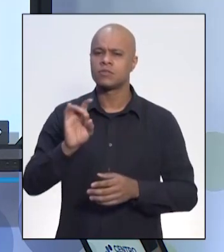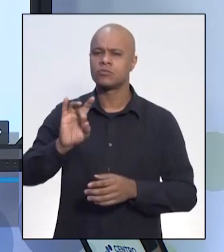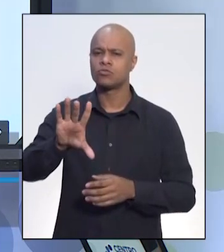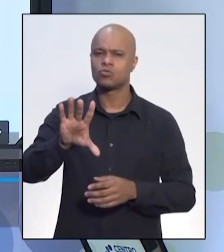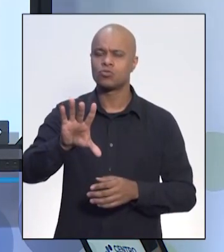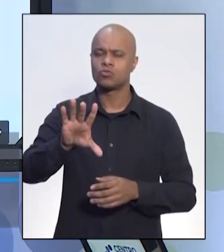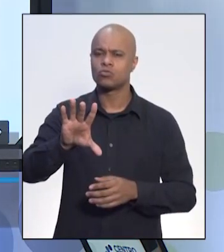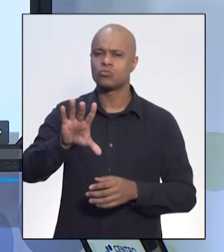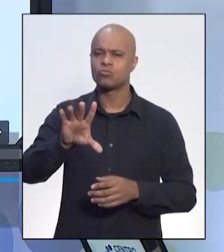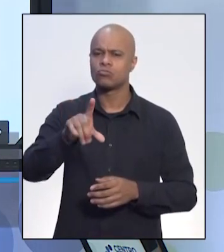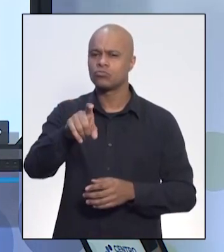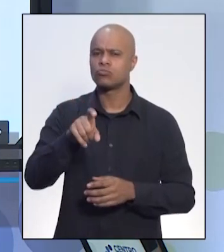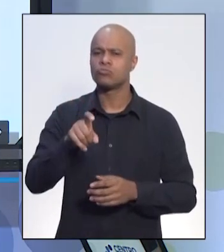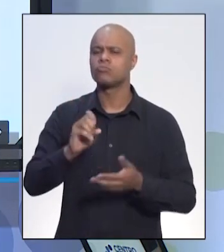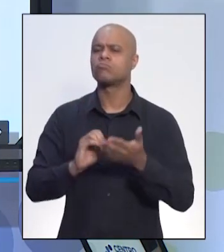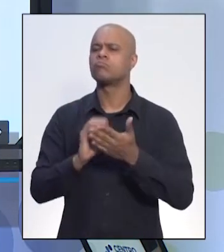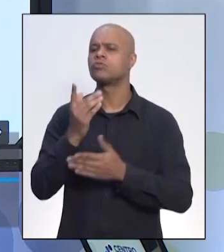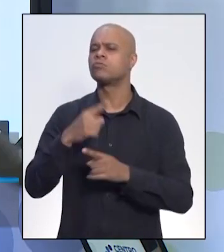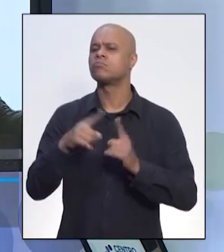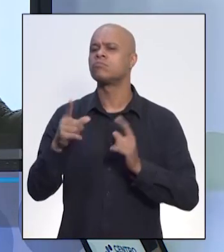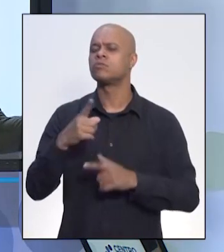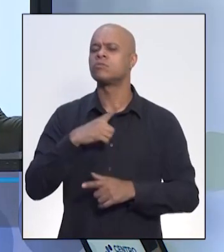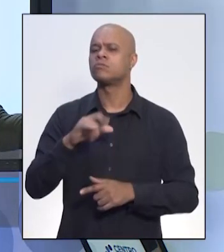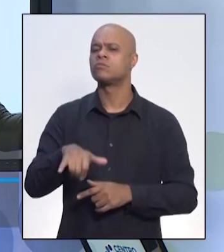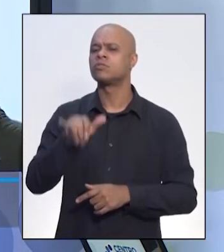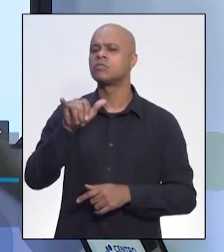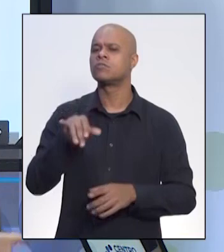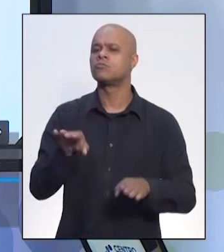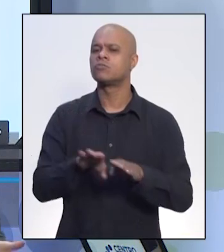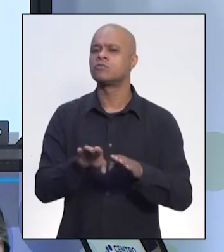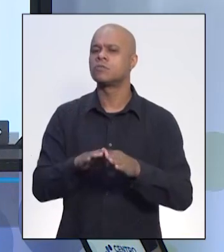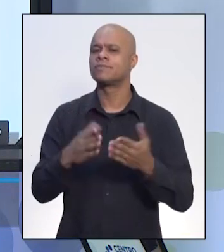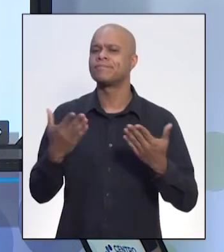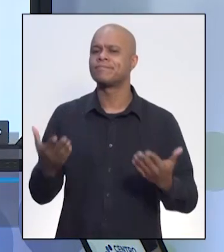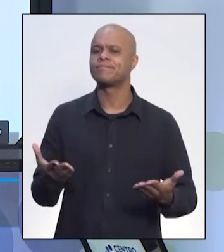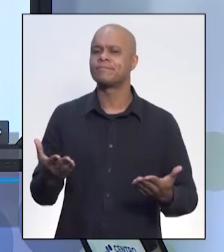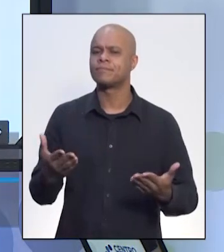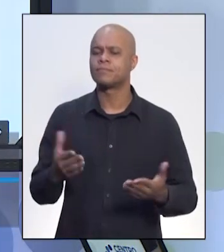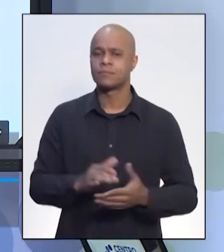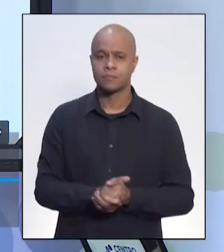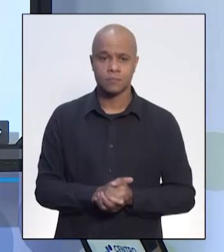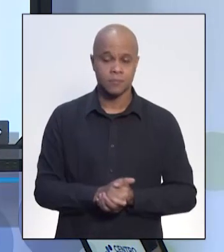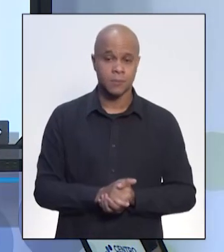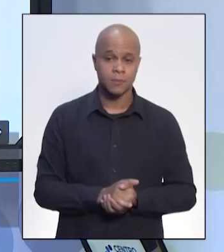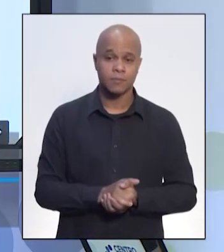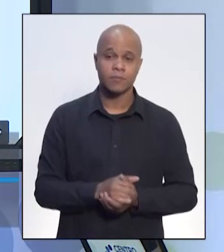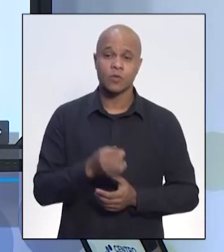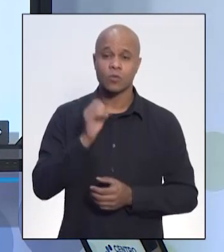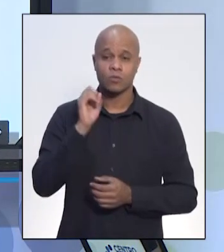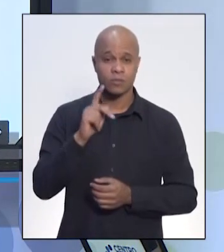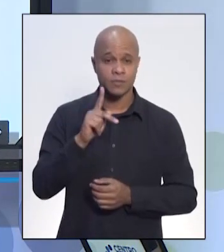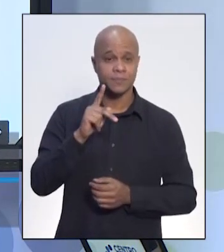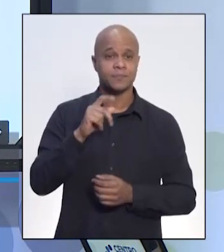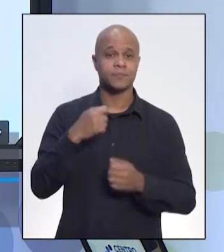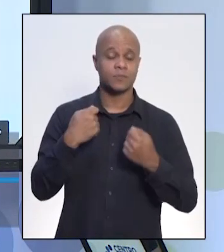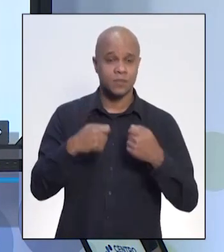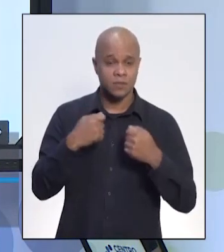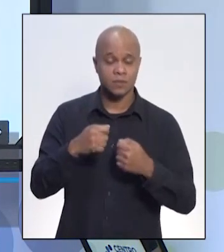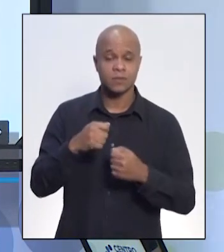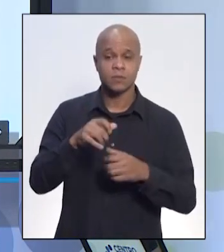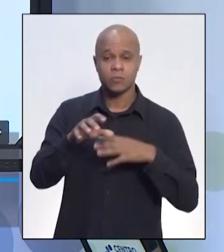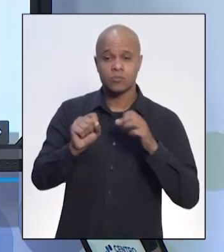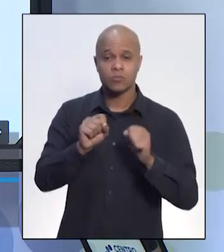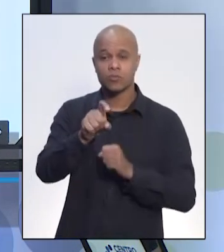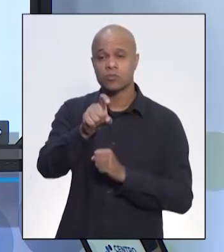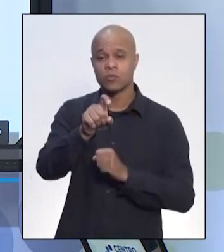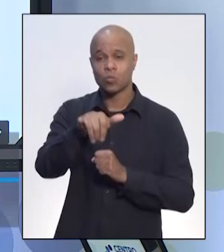relação ao x. E eu estou vendo um y. O que eu vou fazer? Muito bem. Você vai pegar a relação do y que está aqui em cima